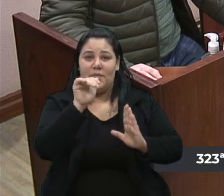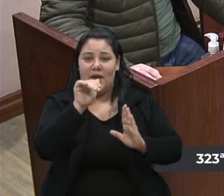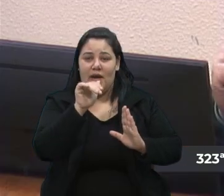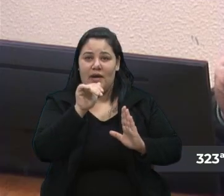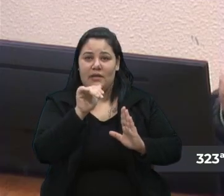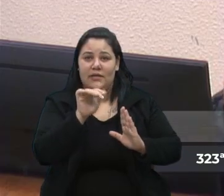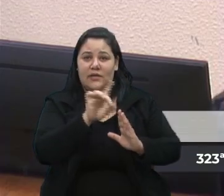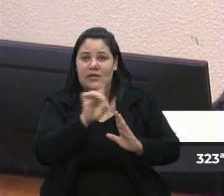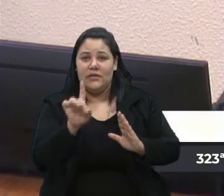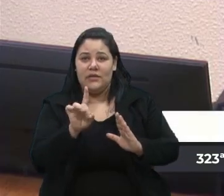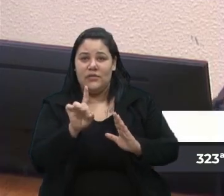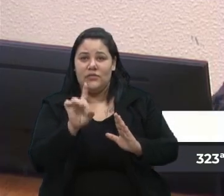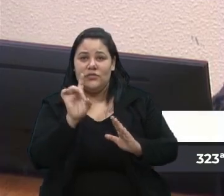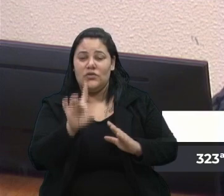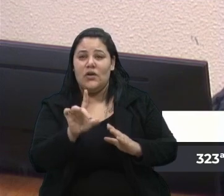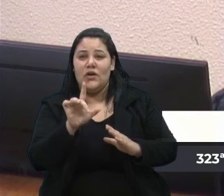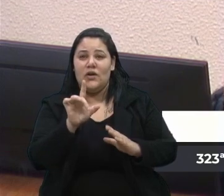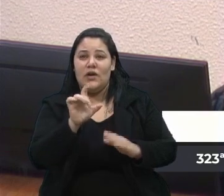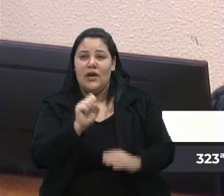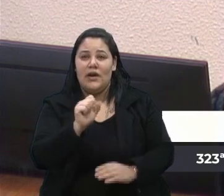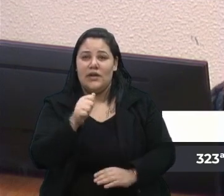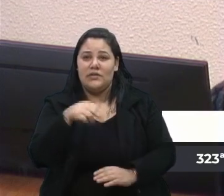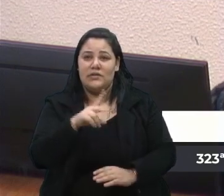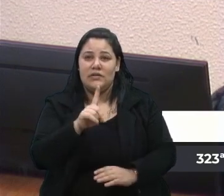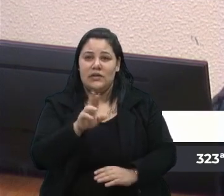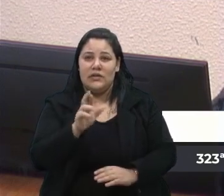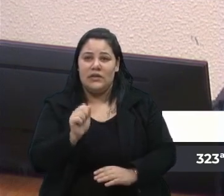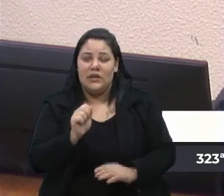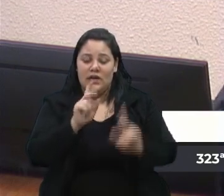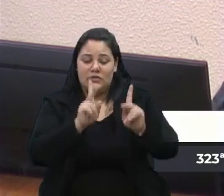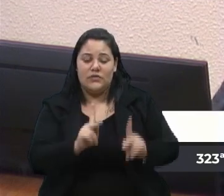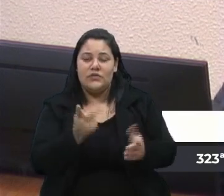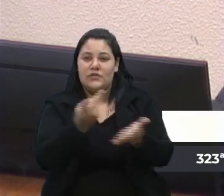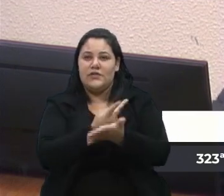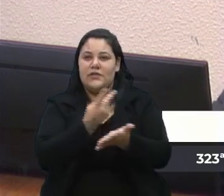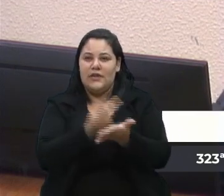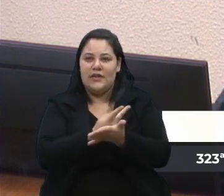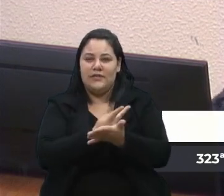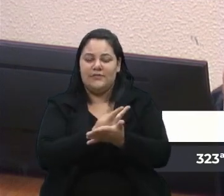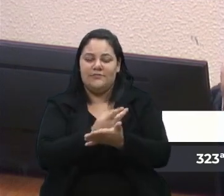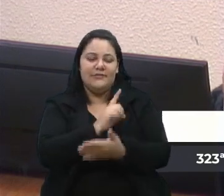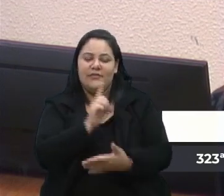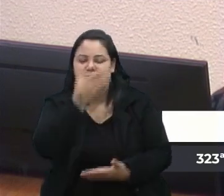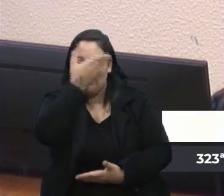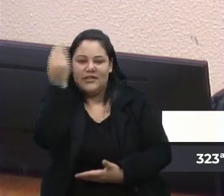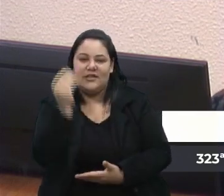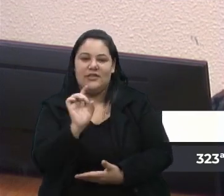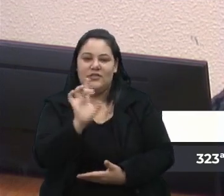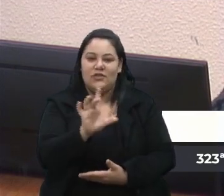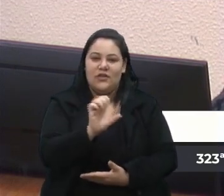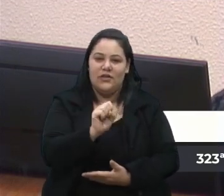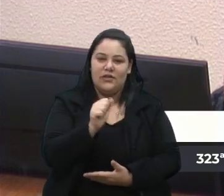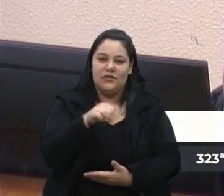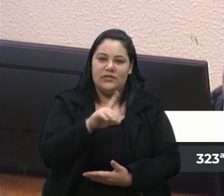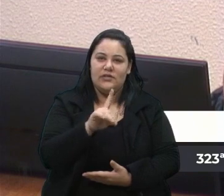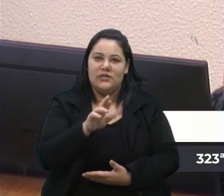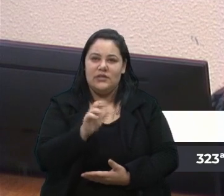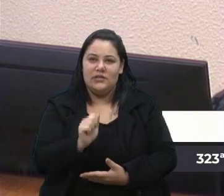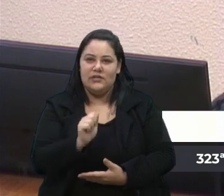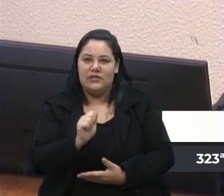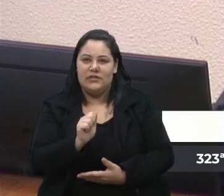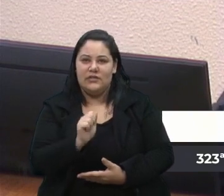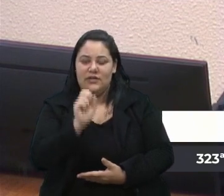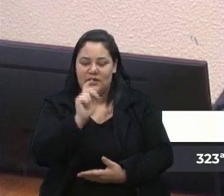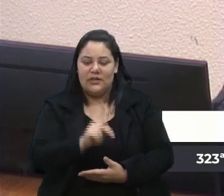só a Sandra foi o erro o erro as pessoas eram não foi só não foi esquecido Então acho que quem esteve lá a gente sabe